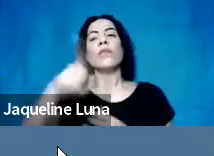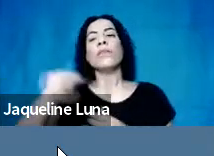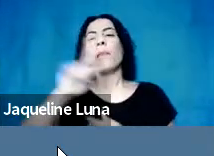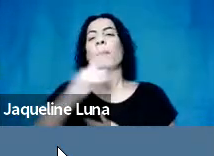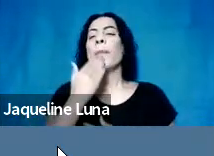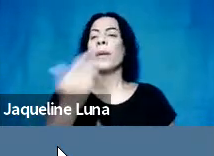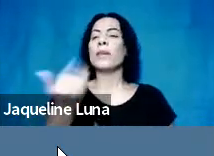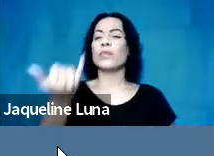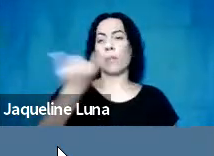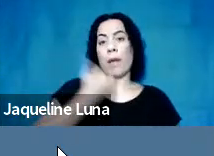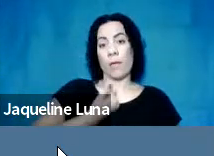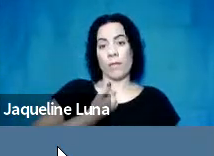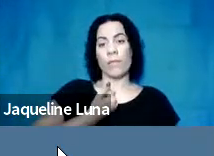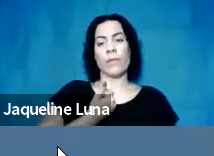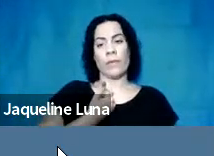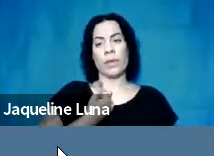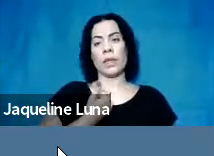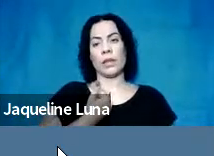avisassem